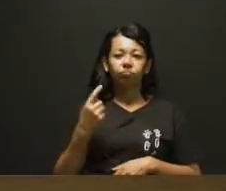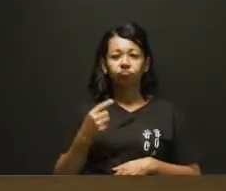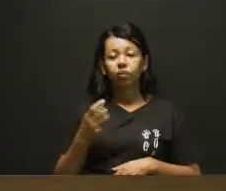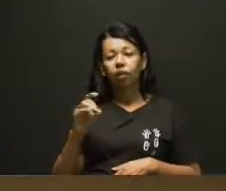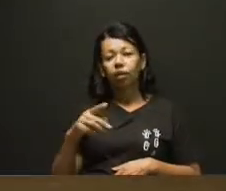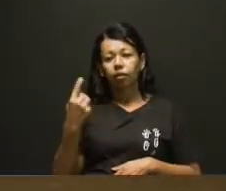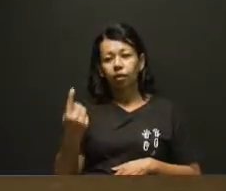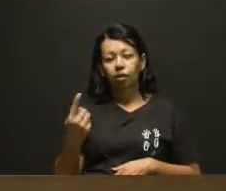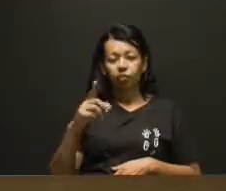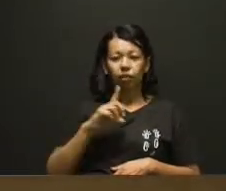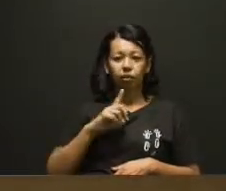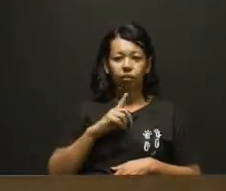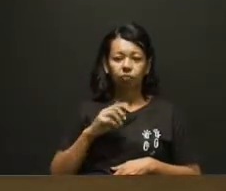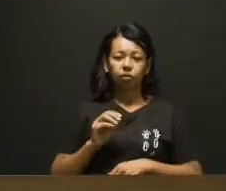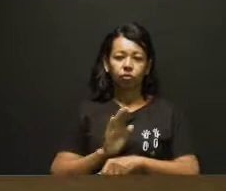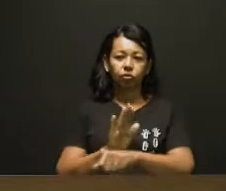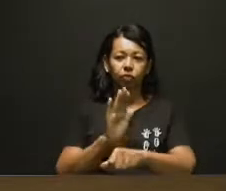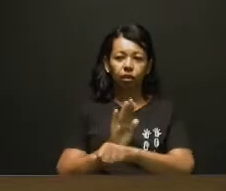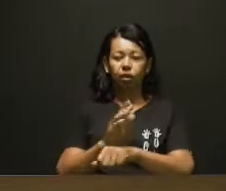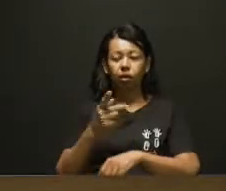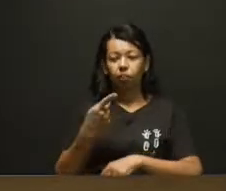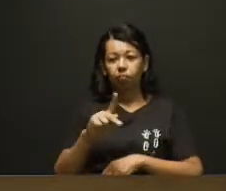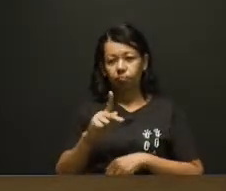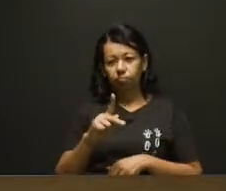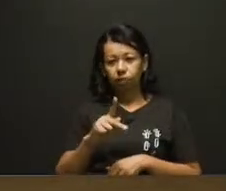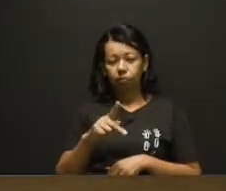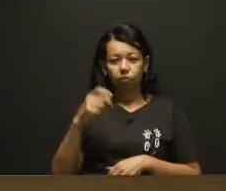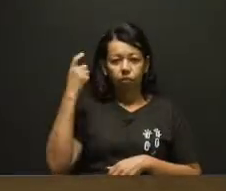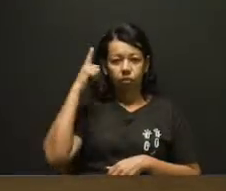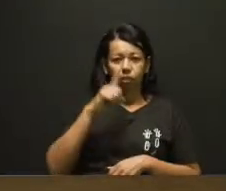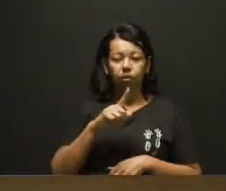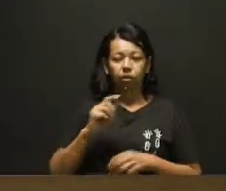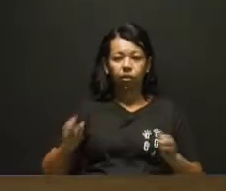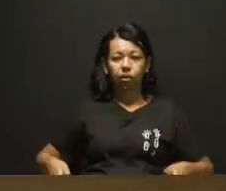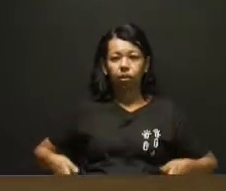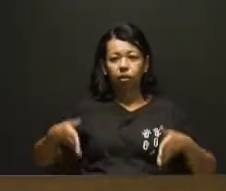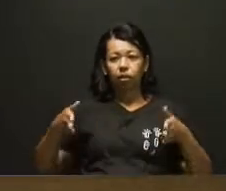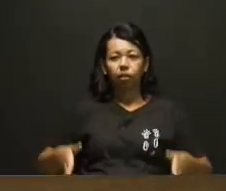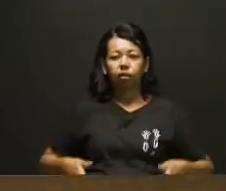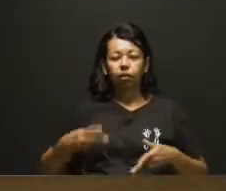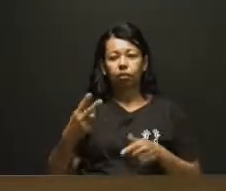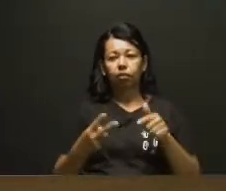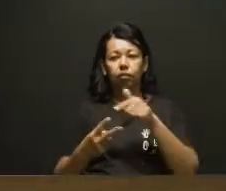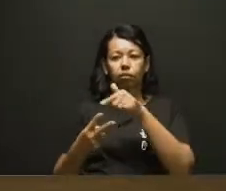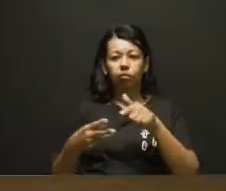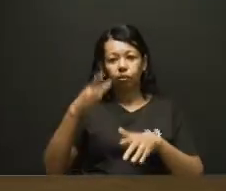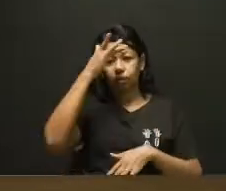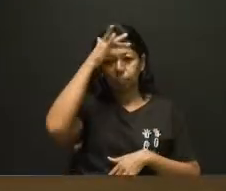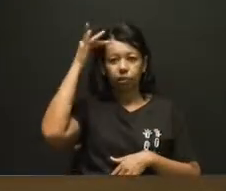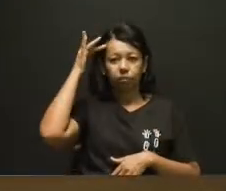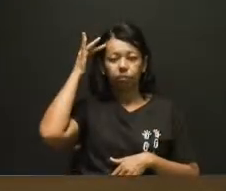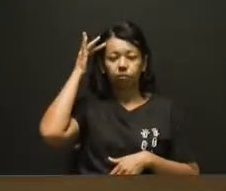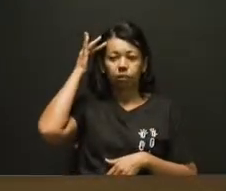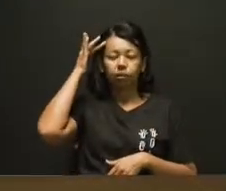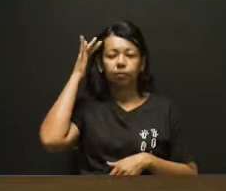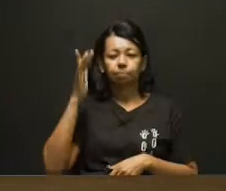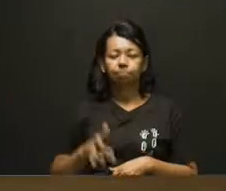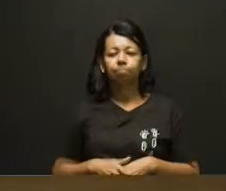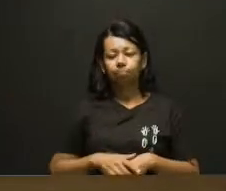para arrecadar verba e direcionar a aquisição da cadeira dessas duas dessas duas pessoas o